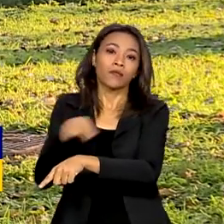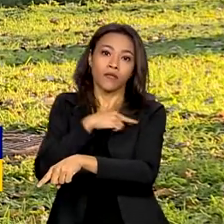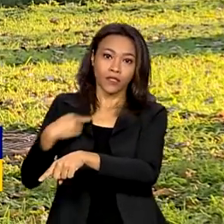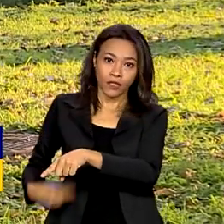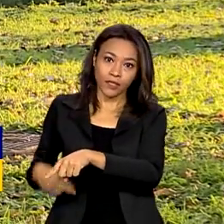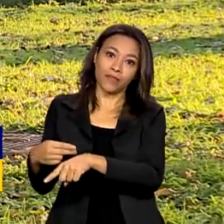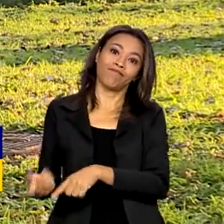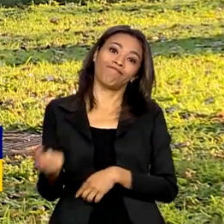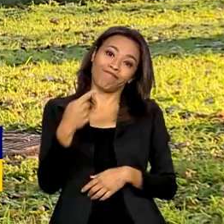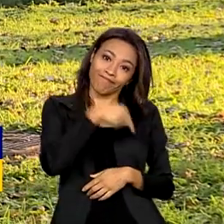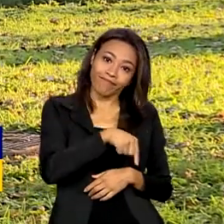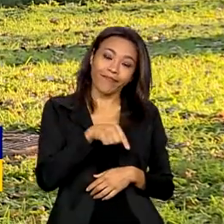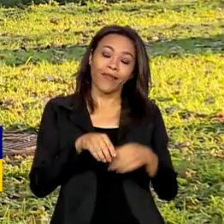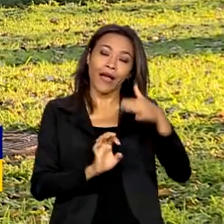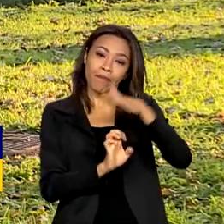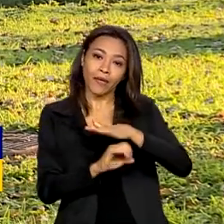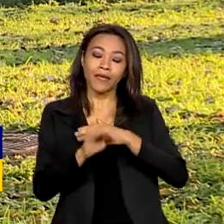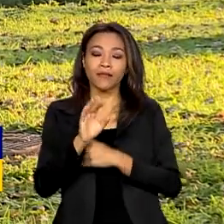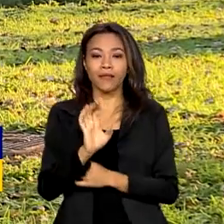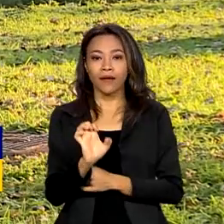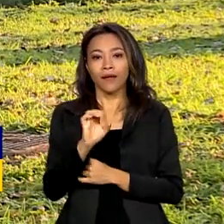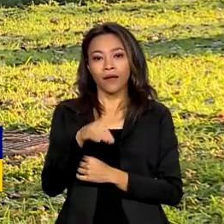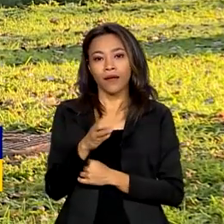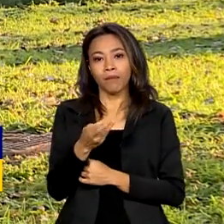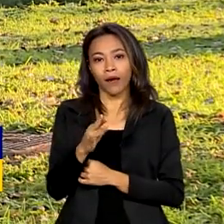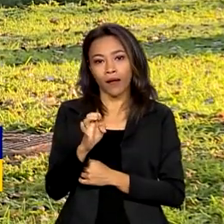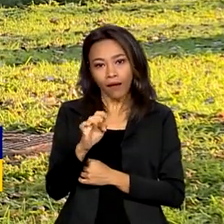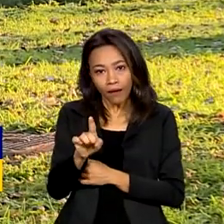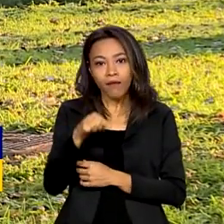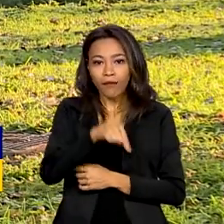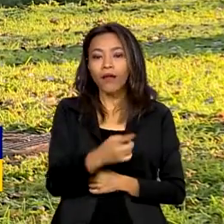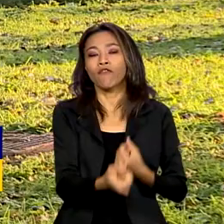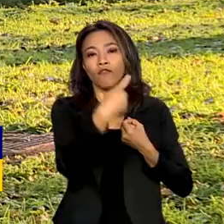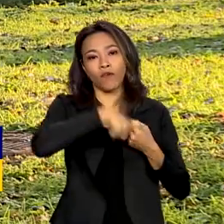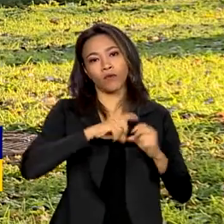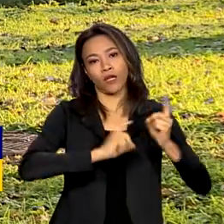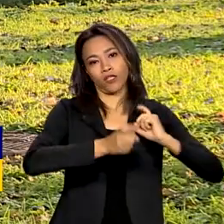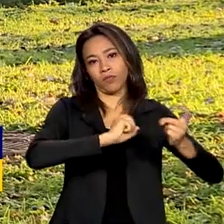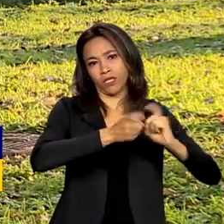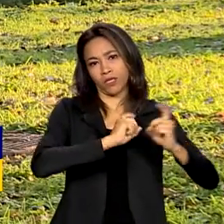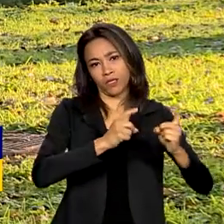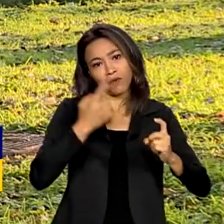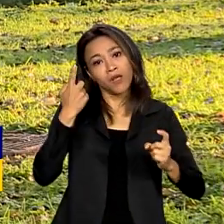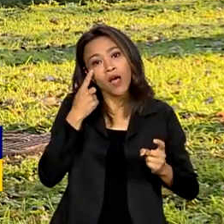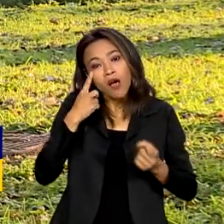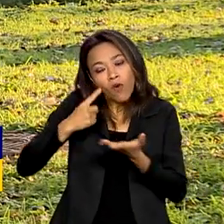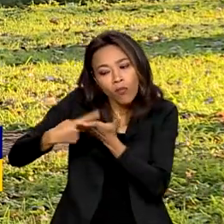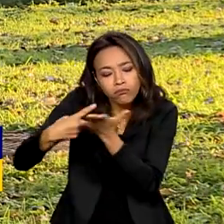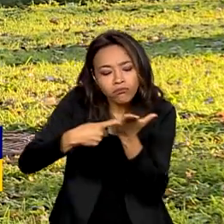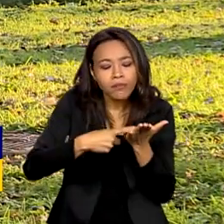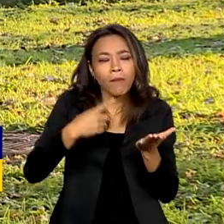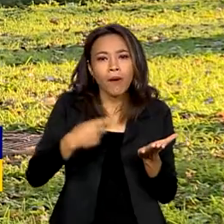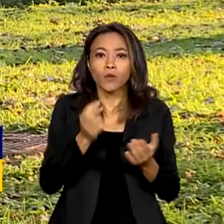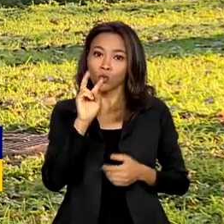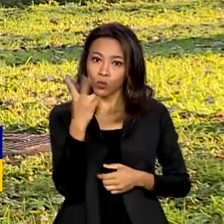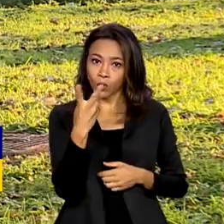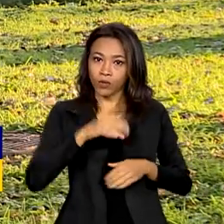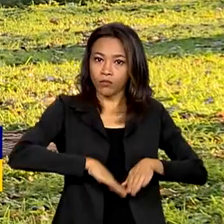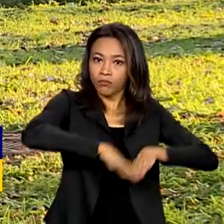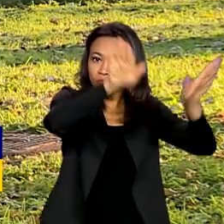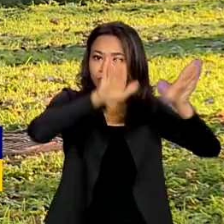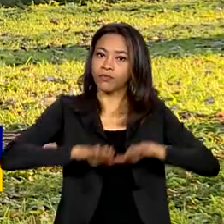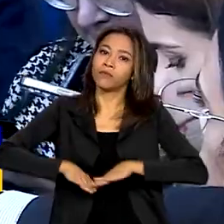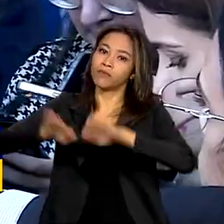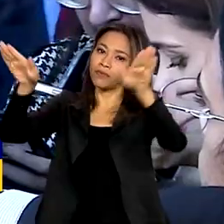o Galeão, até que seja feita nova licitação para a concessão, dessa vez, incluindo os dois aeroportos do Rio